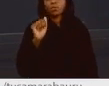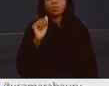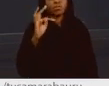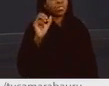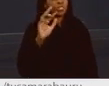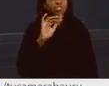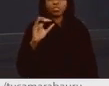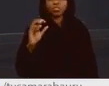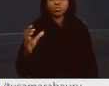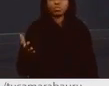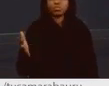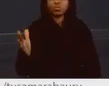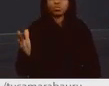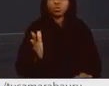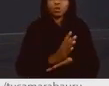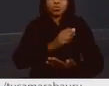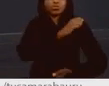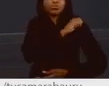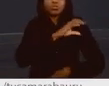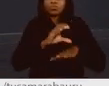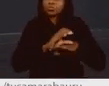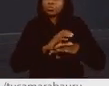sei.